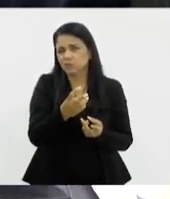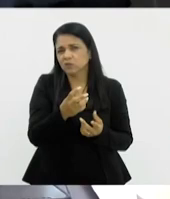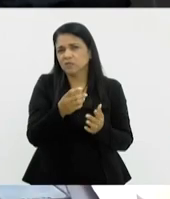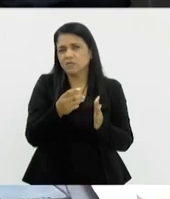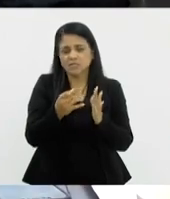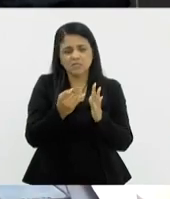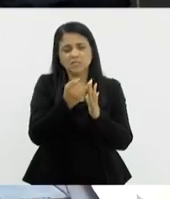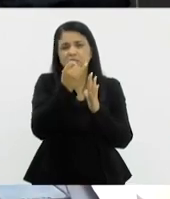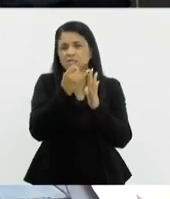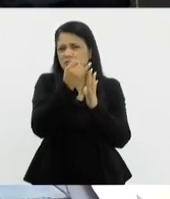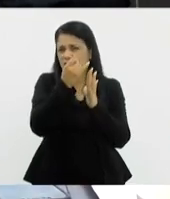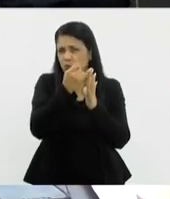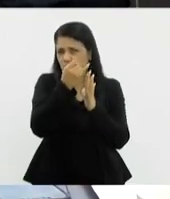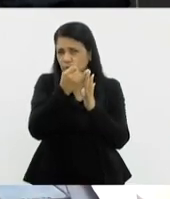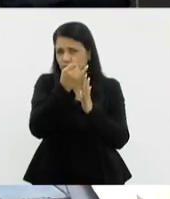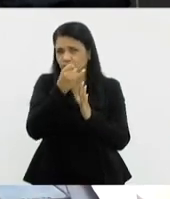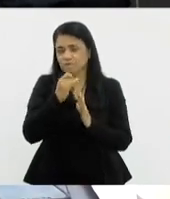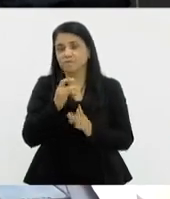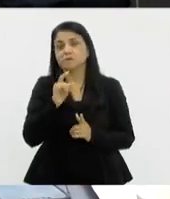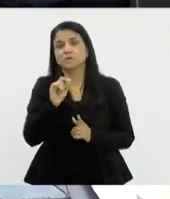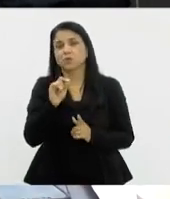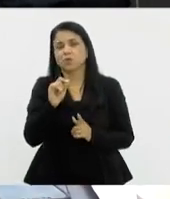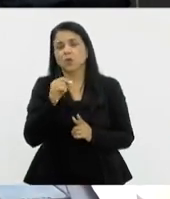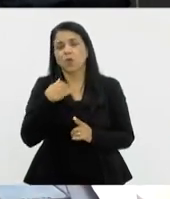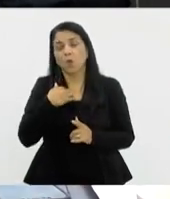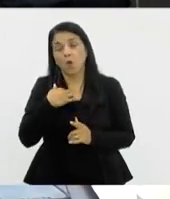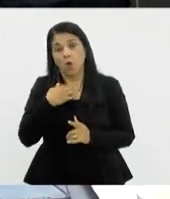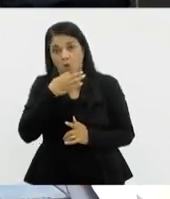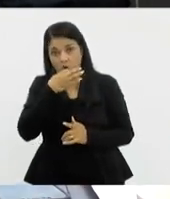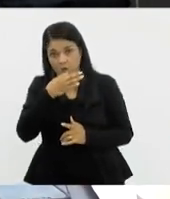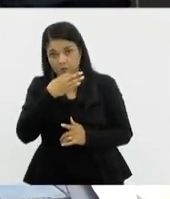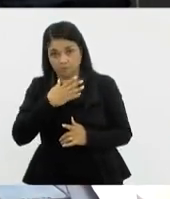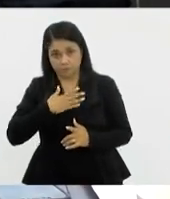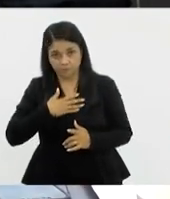incisos. A única coisa que eu acho que